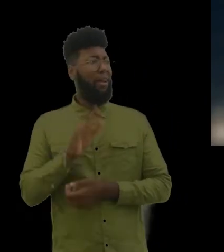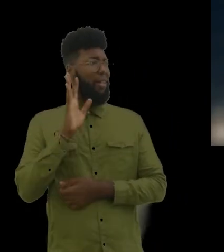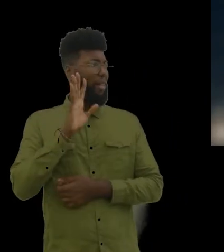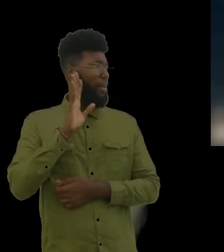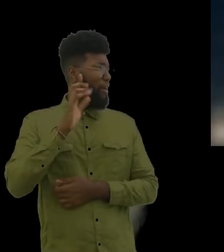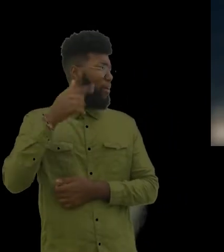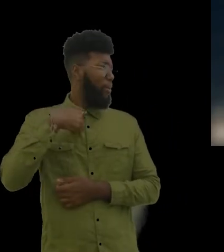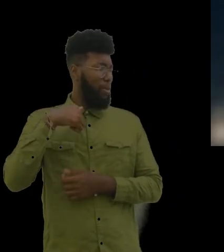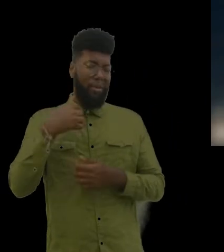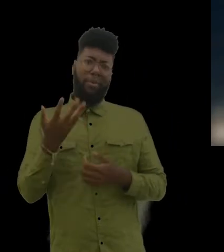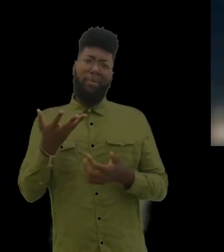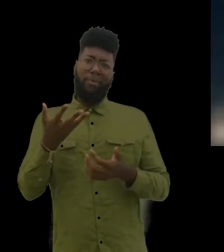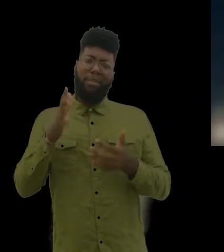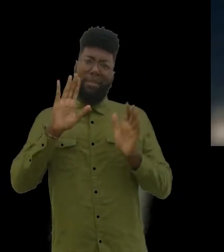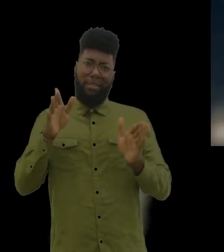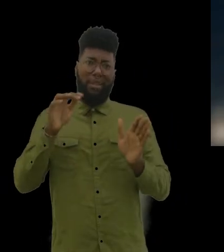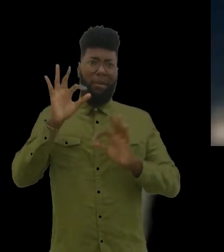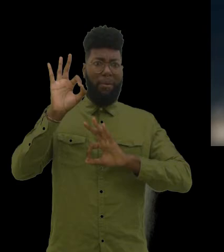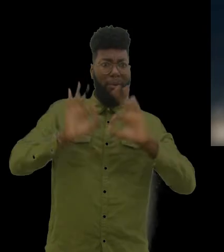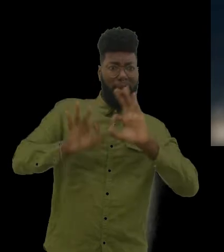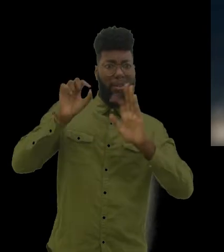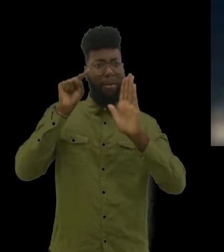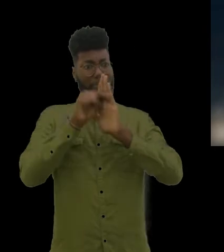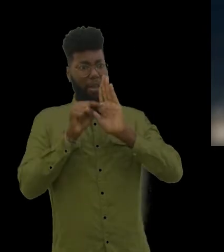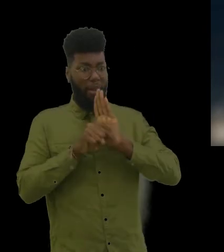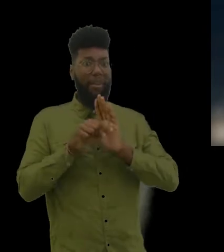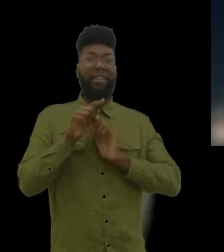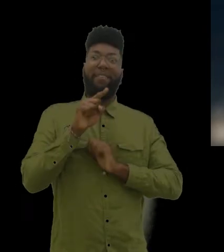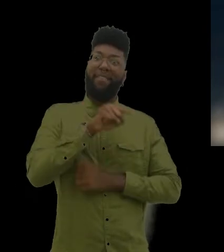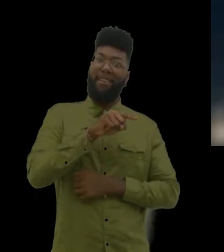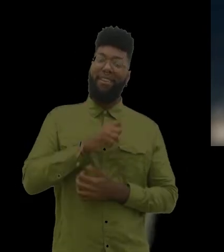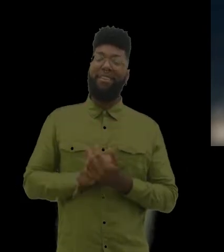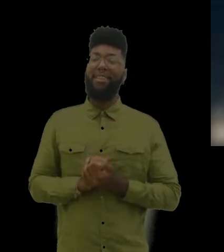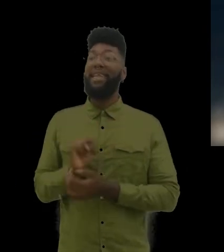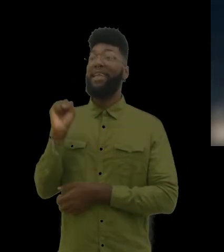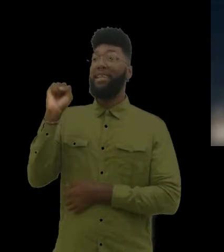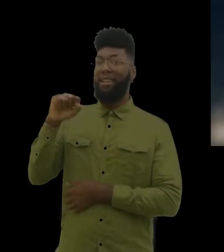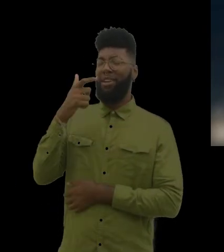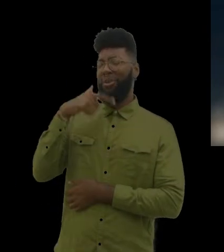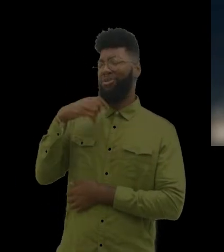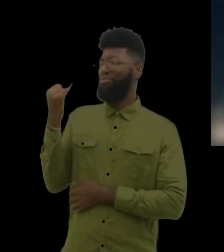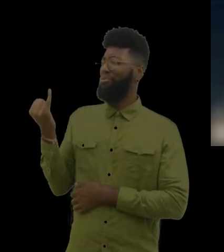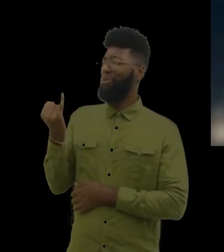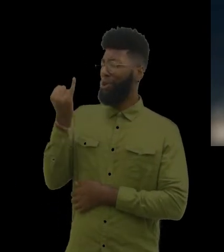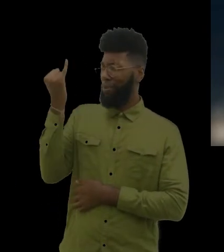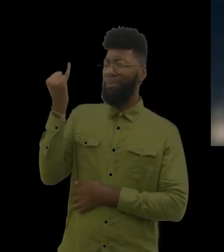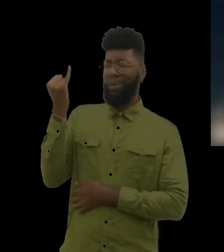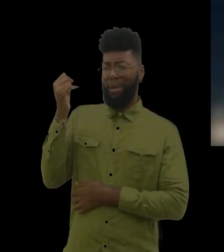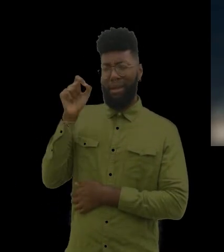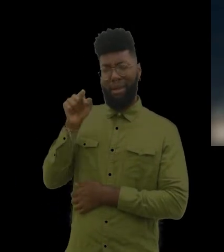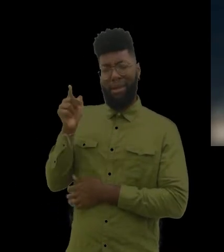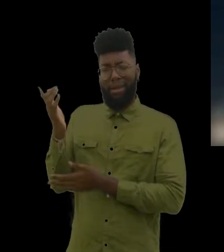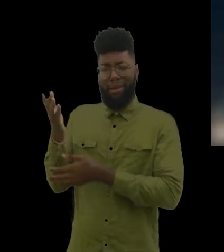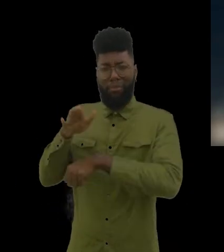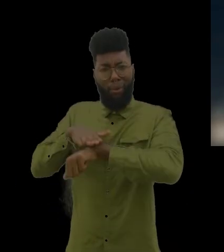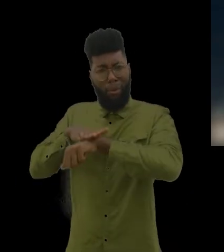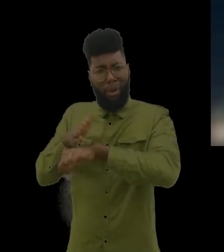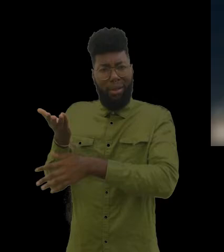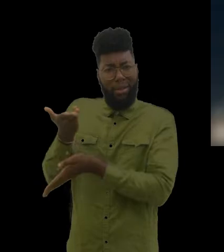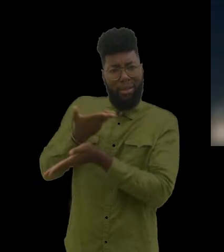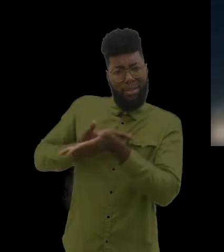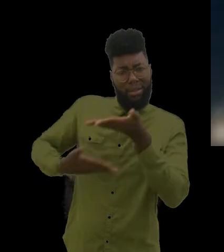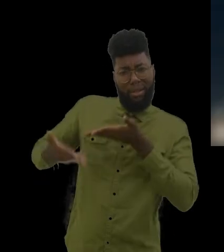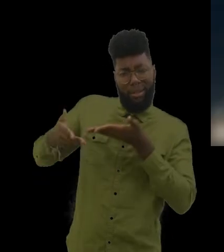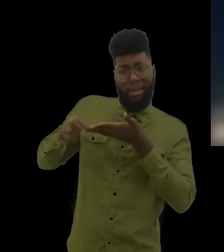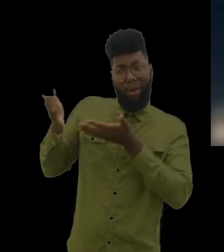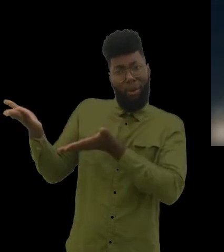para ele. Sim, vamos organizar perguntas, né? E eu acho que vai ser bem importante esse momento do Mamadou